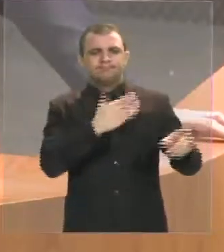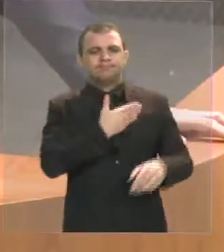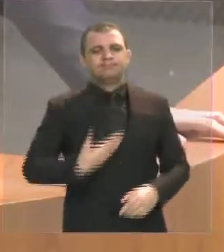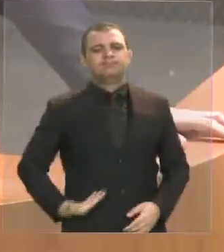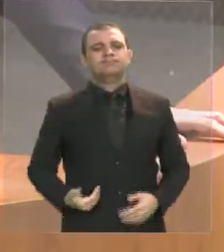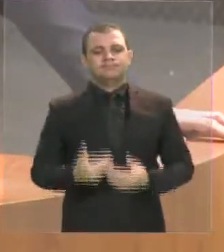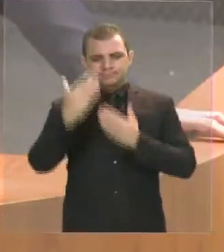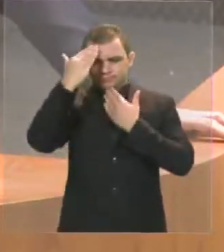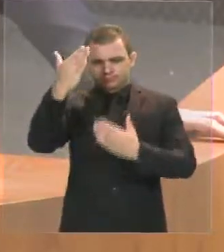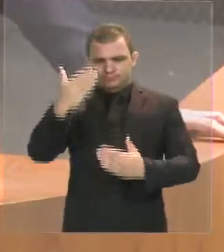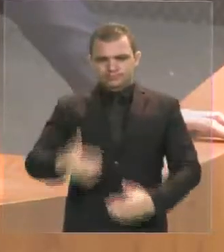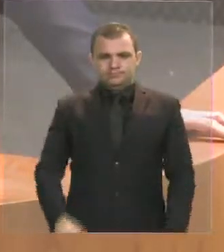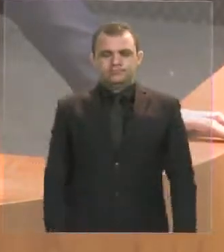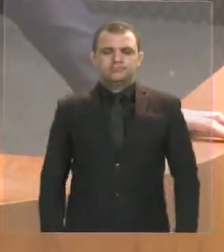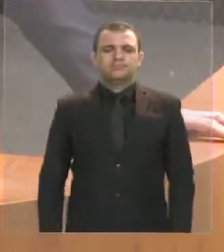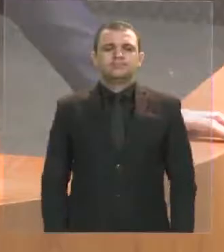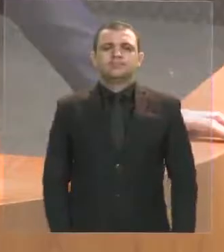Deputado,